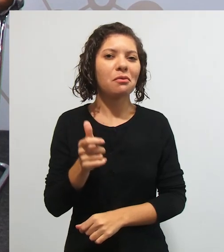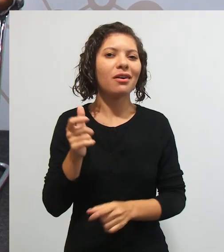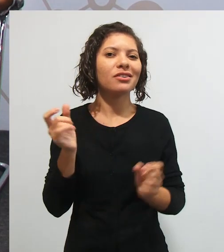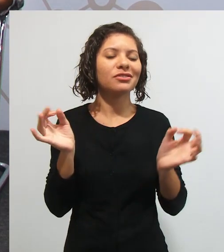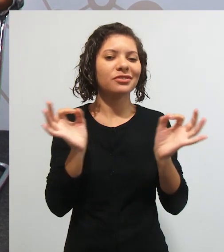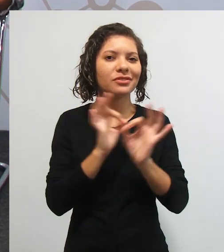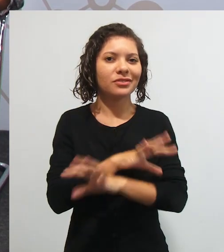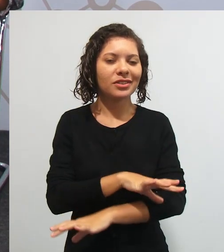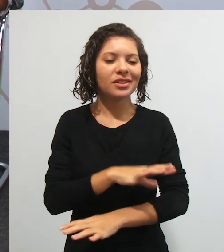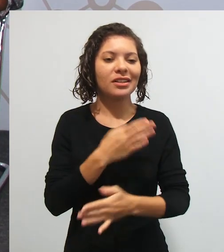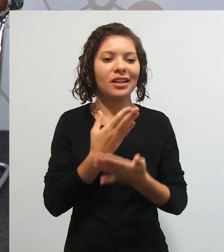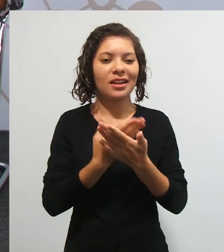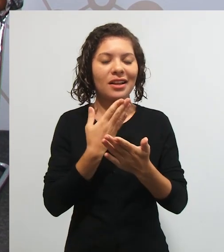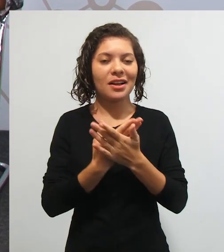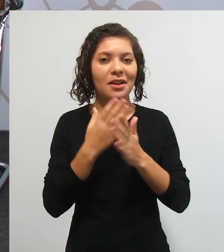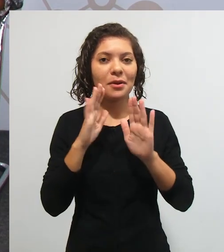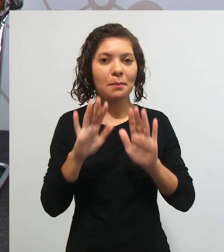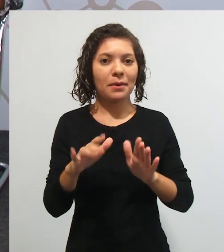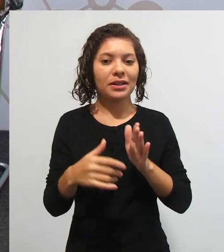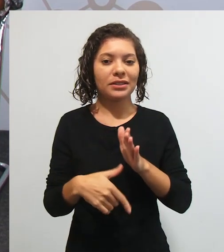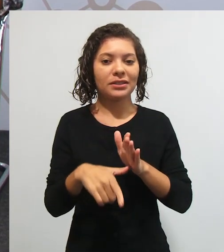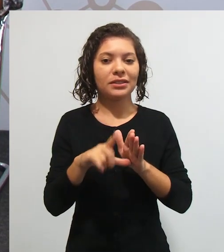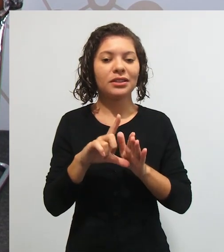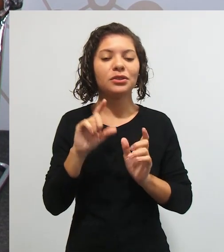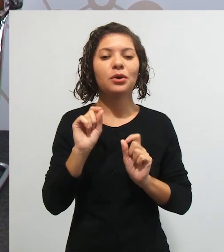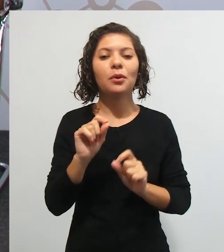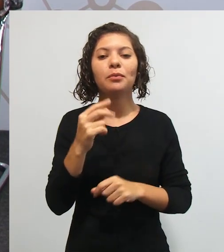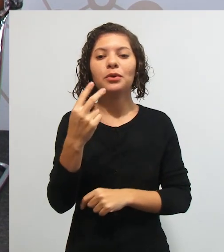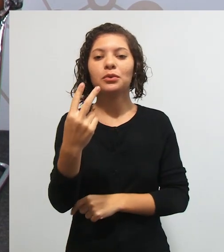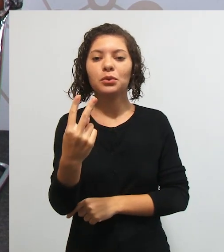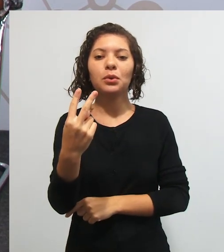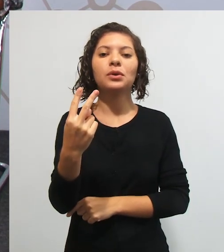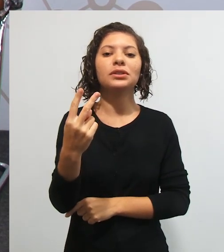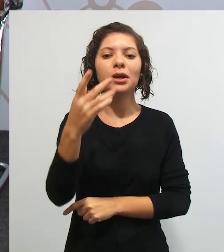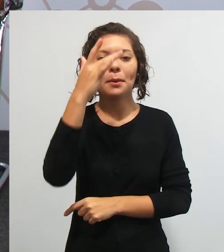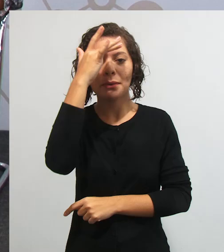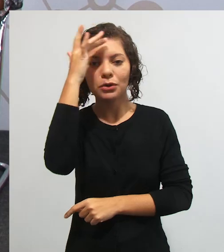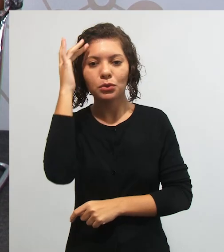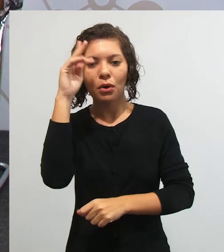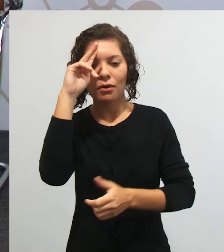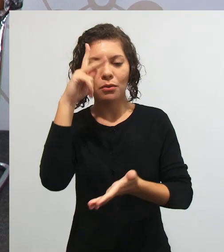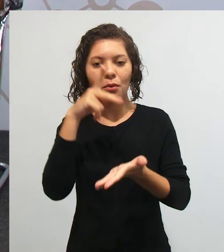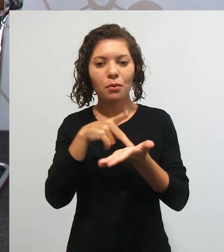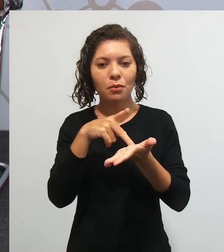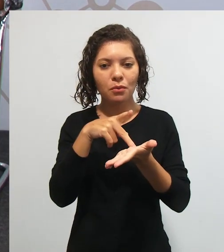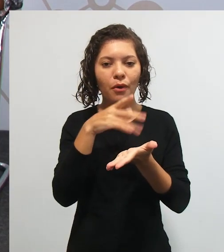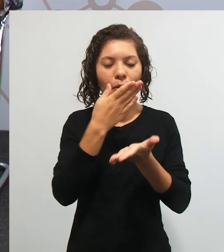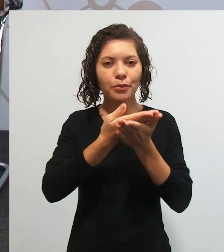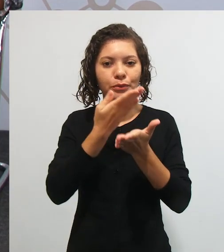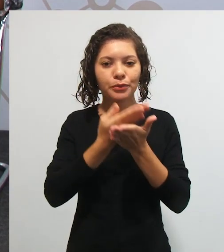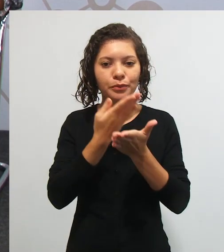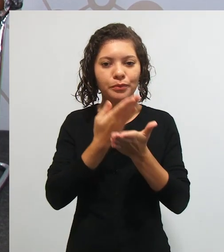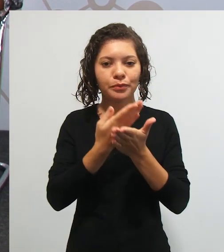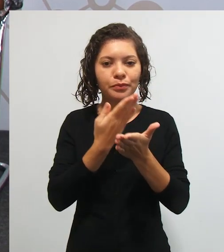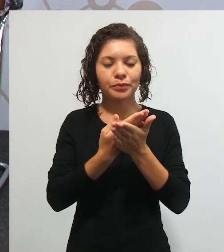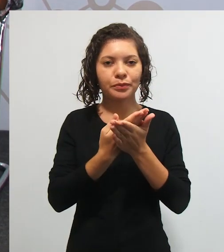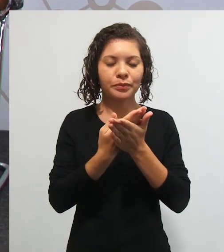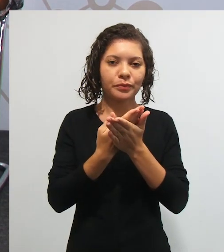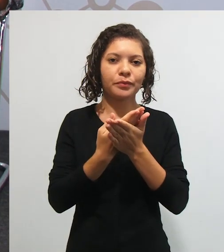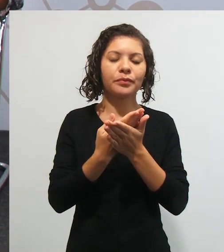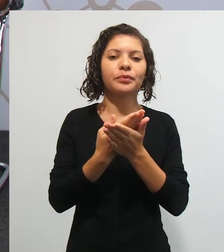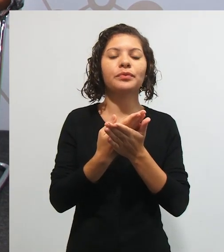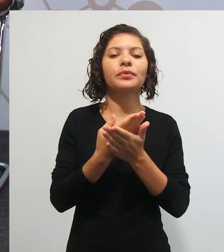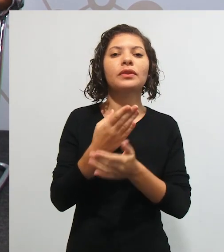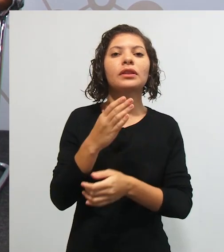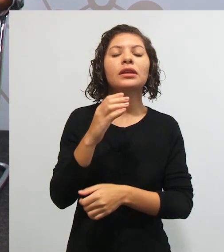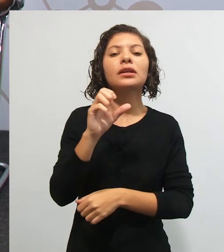aula, infelizmente, mas antes eu quero aqui citar dois estudiosos, de novo, a Sandra Santos e o Geraldi,